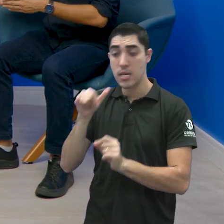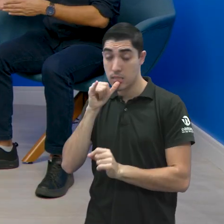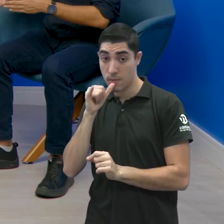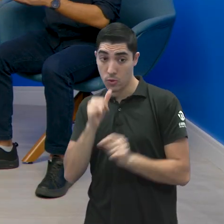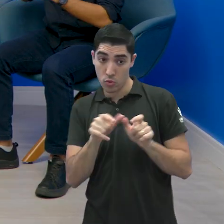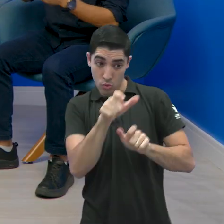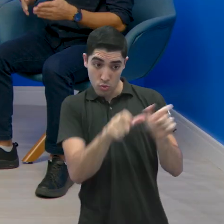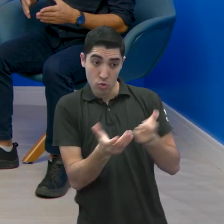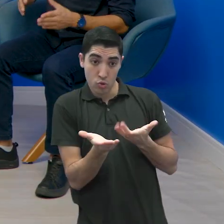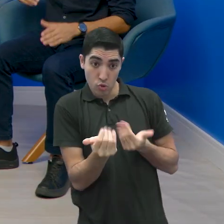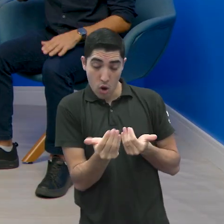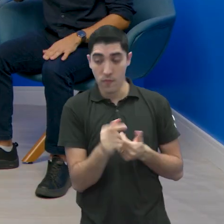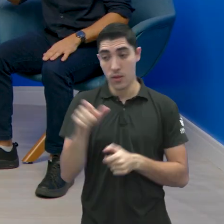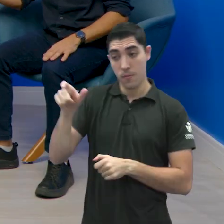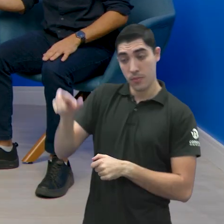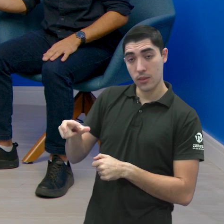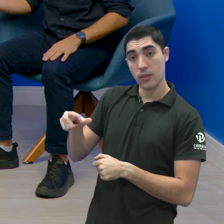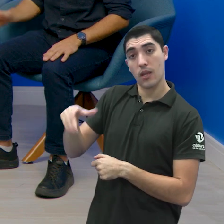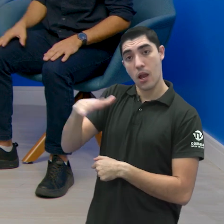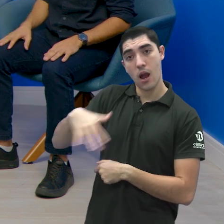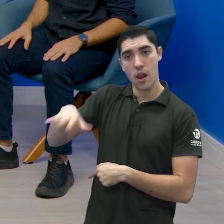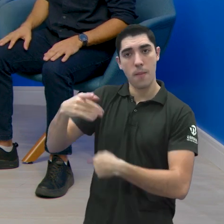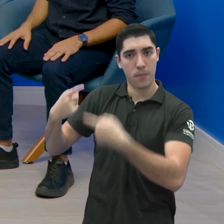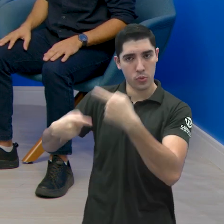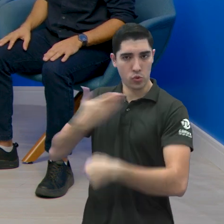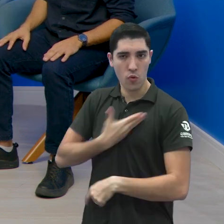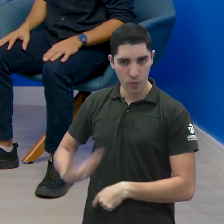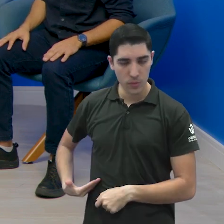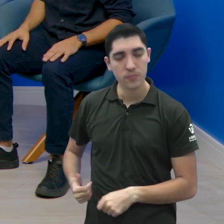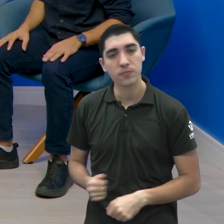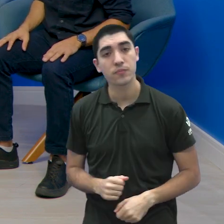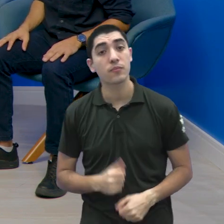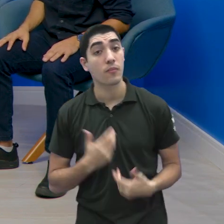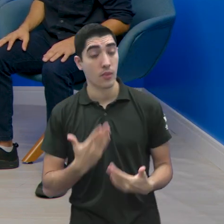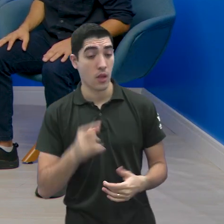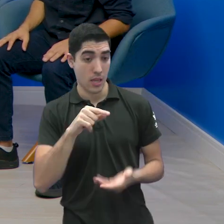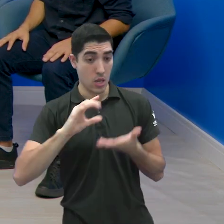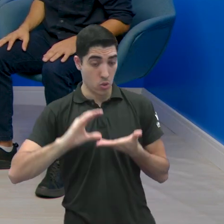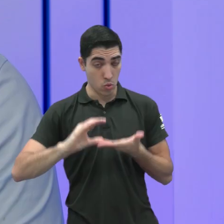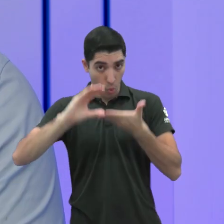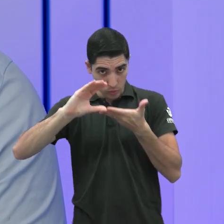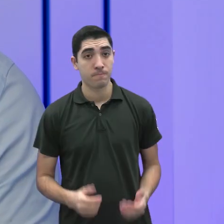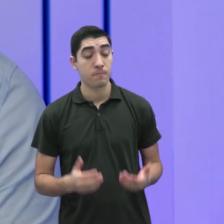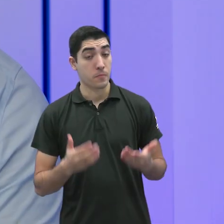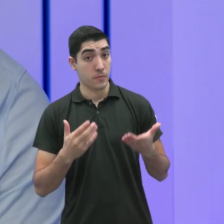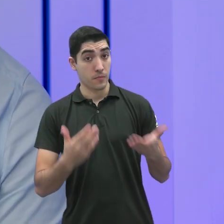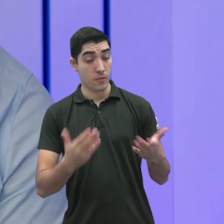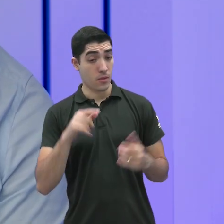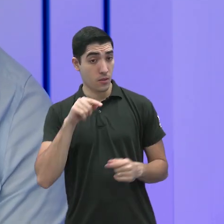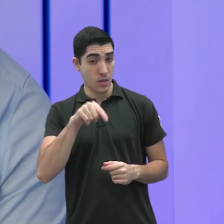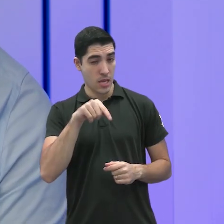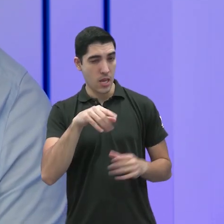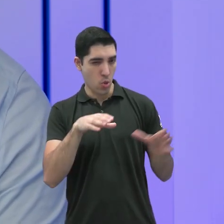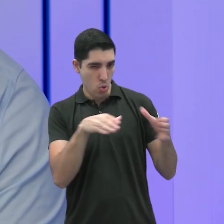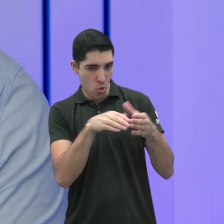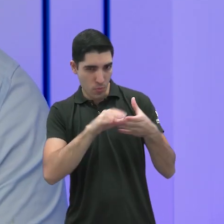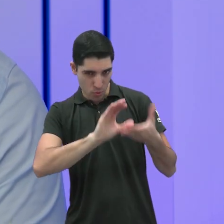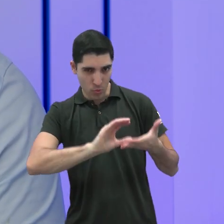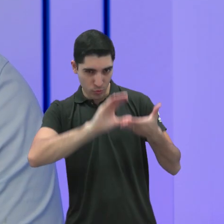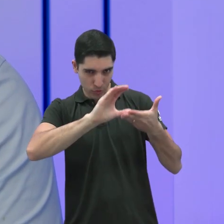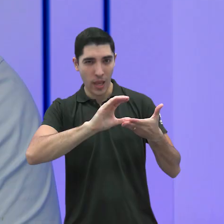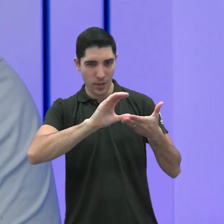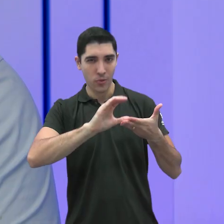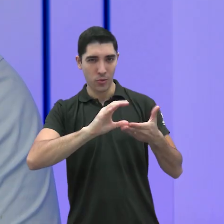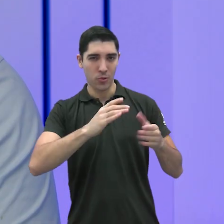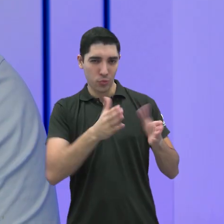diálogo entre os jovens e o poder público? Olha, o Conselho Municipal de Juventude ele é formado por membros da comunidade, são 8